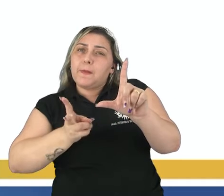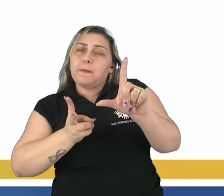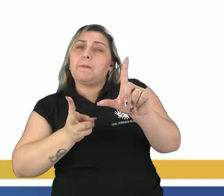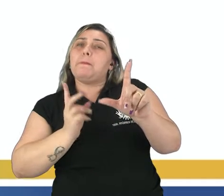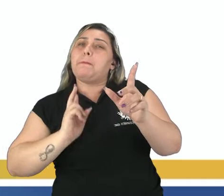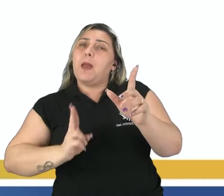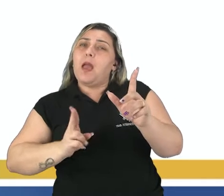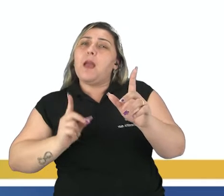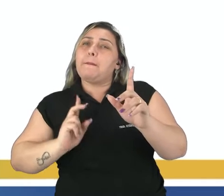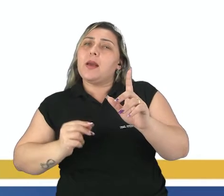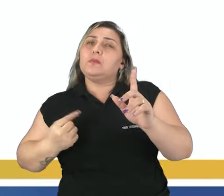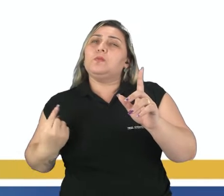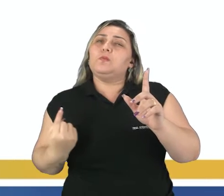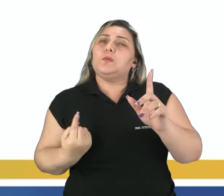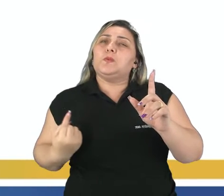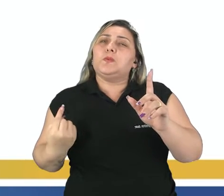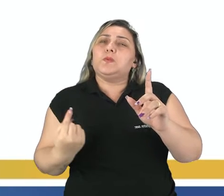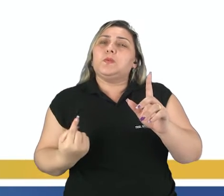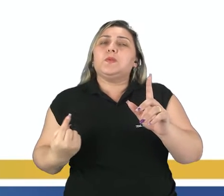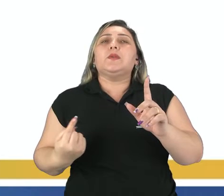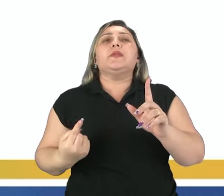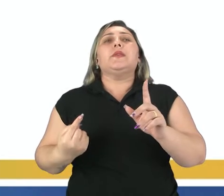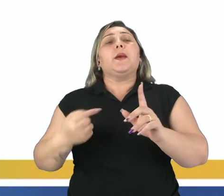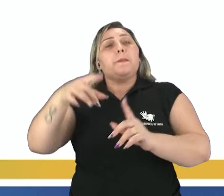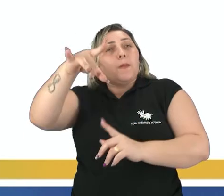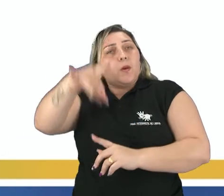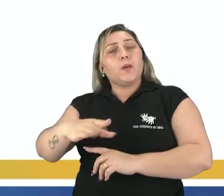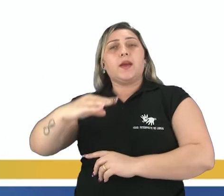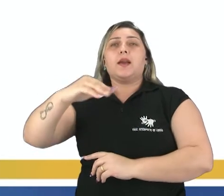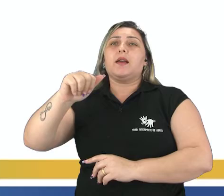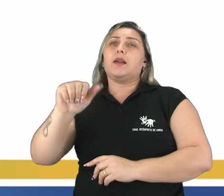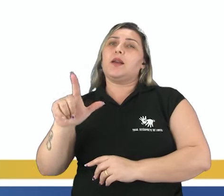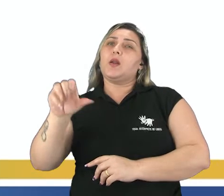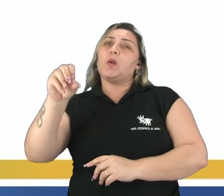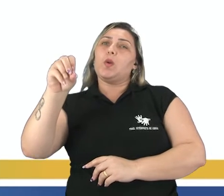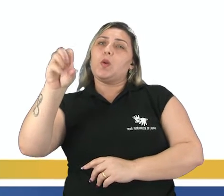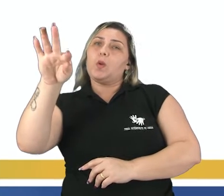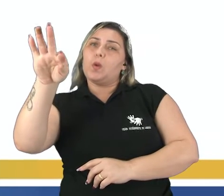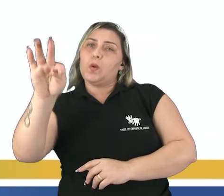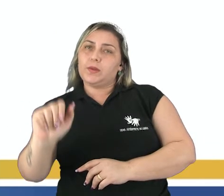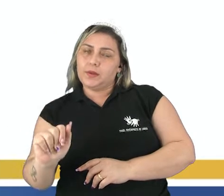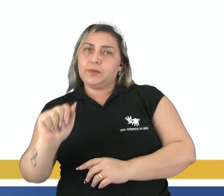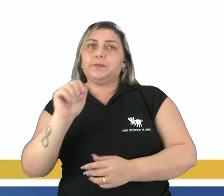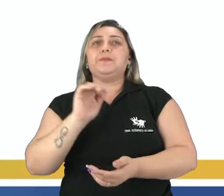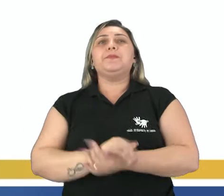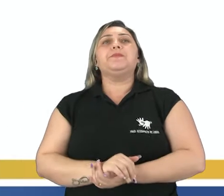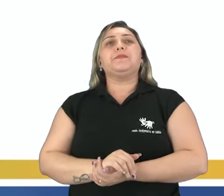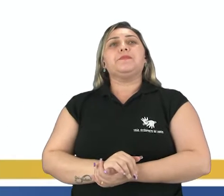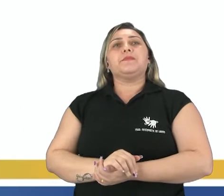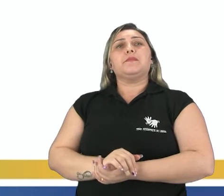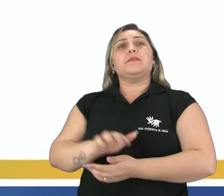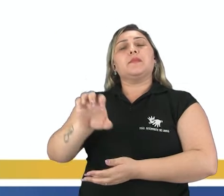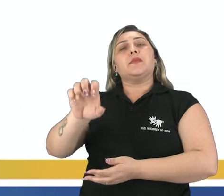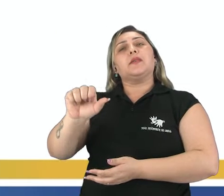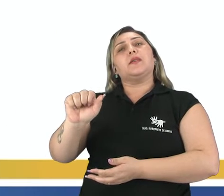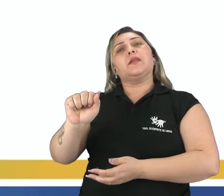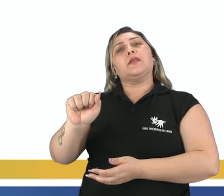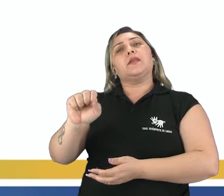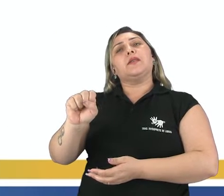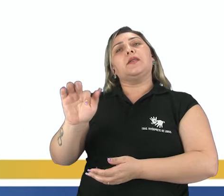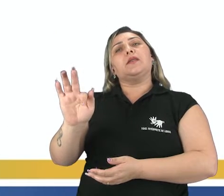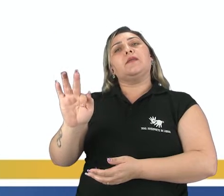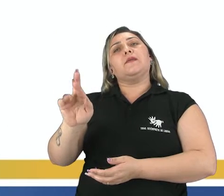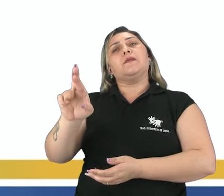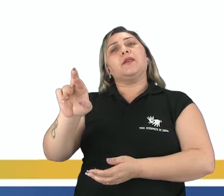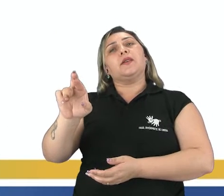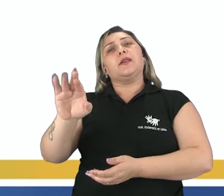vocês veem na imagem. E por último, dos componentes da esfera, nós temos a calota esférica, que ela corresponde à